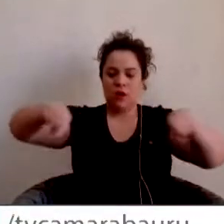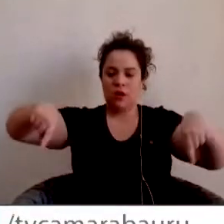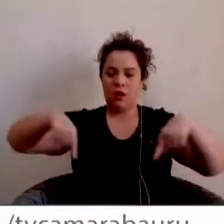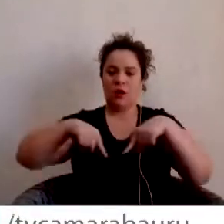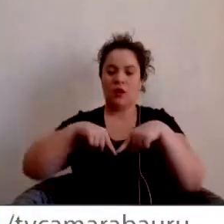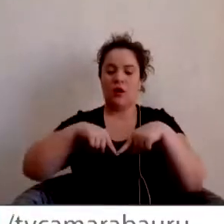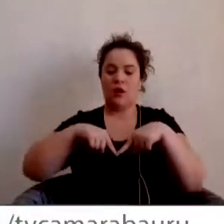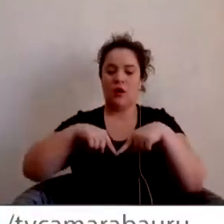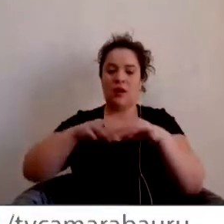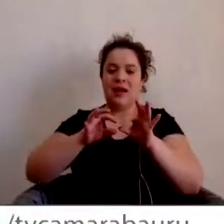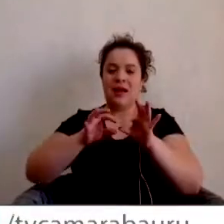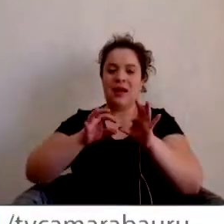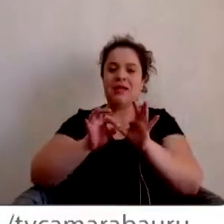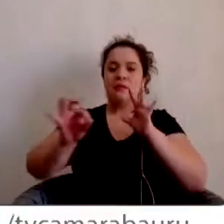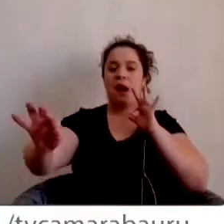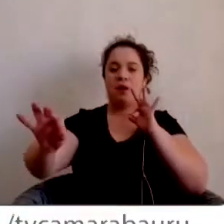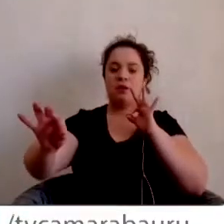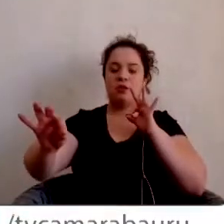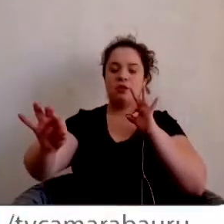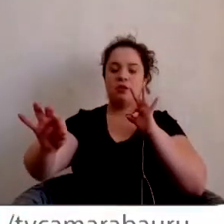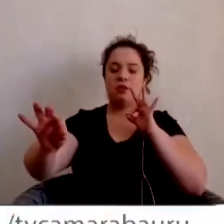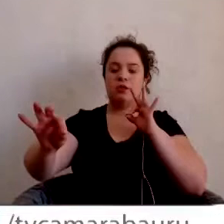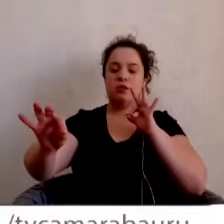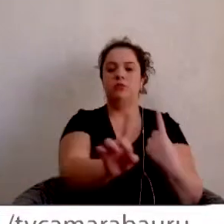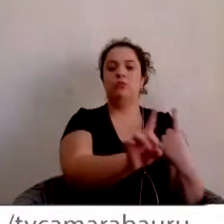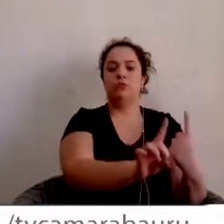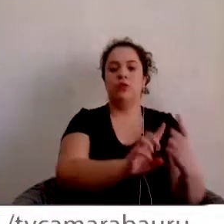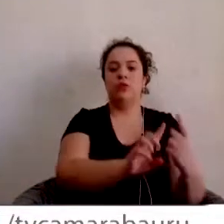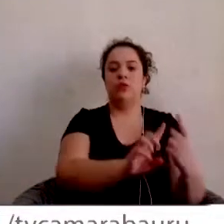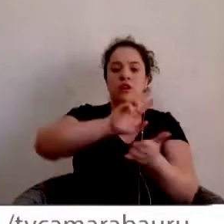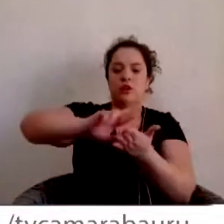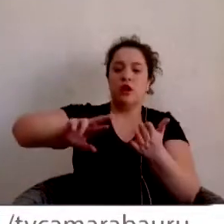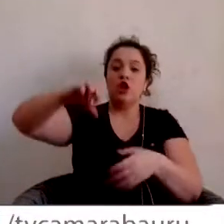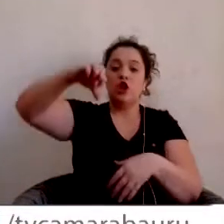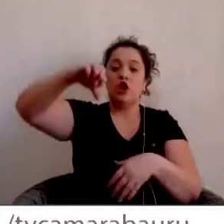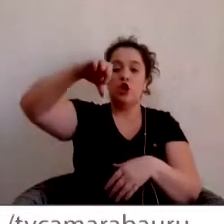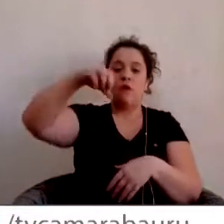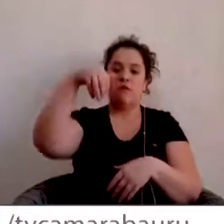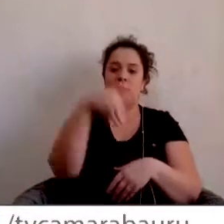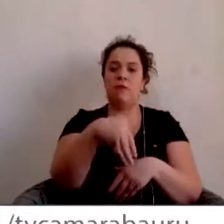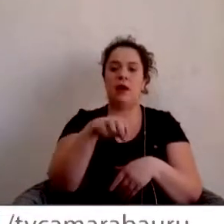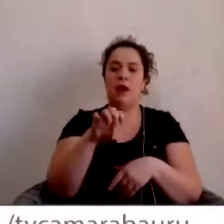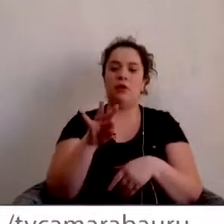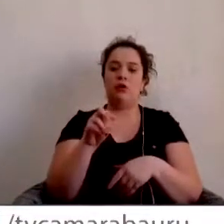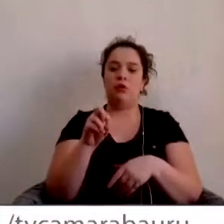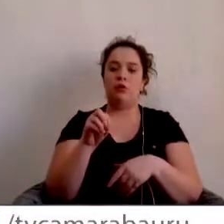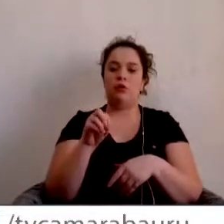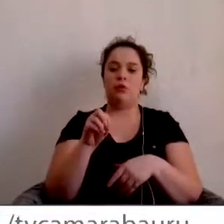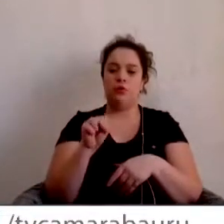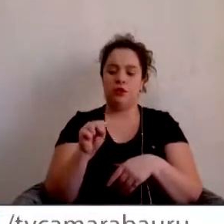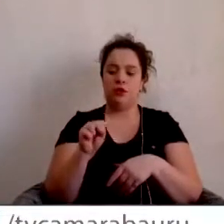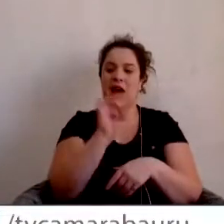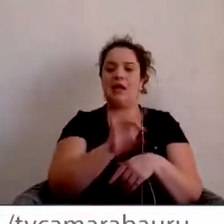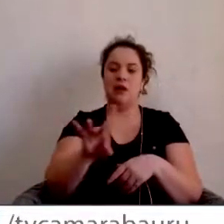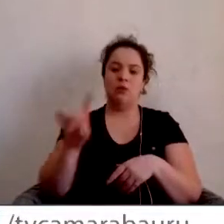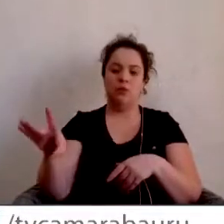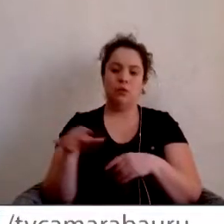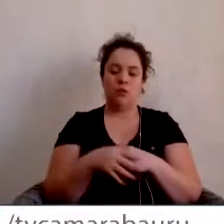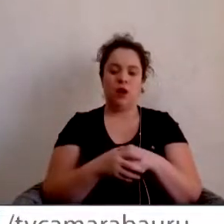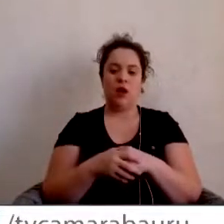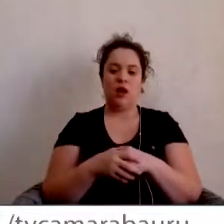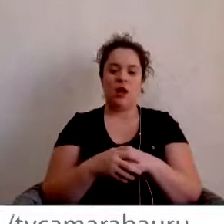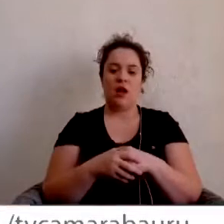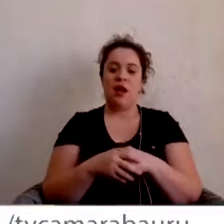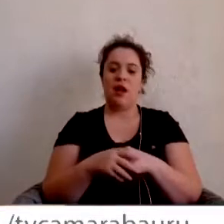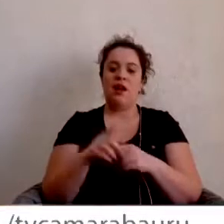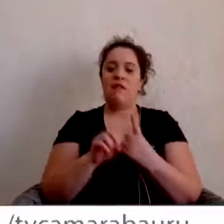aí de, no nosso caso aqui, 9 metros quadrados para cada aluno. Ele só vai acessar esse lugar, ele vai chegar, ele tem um